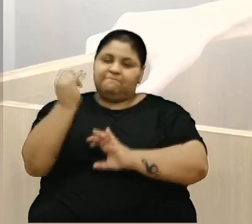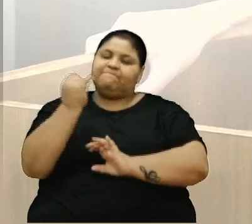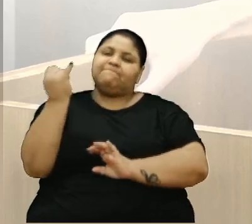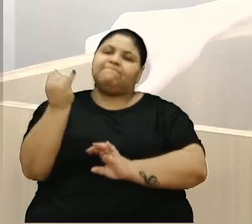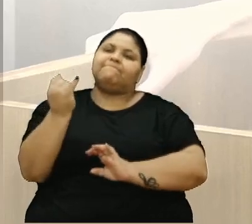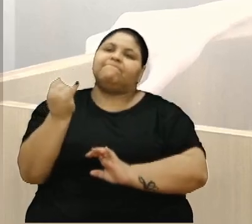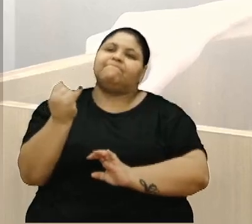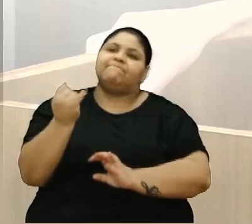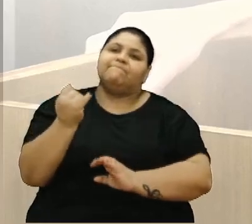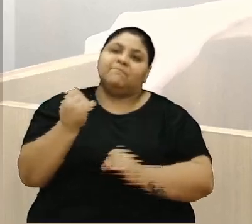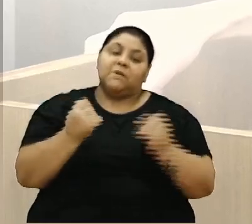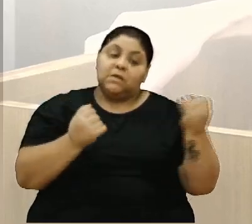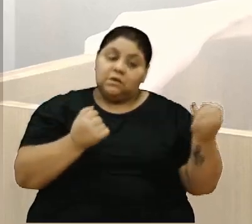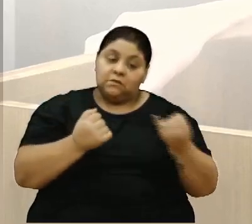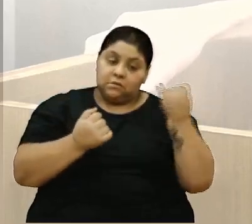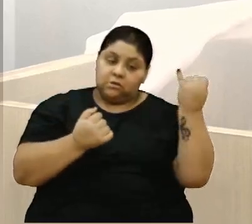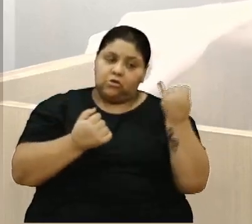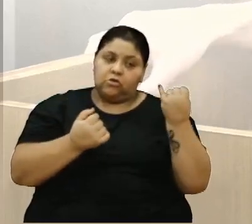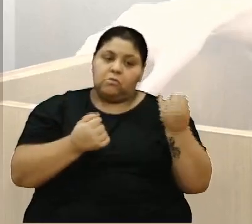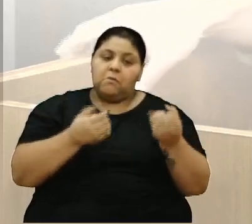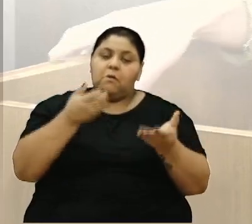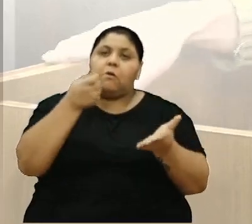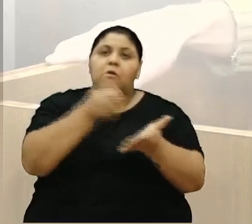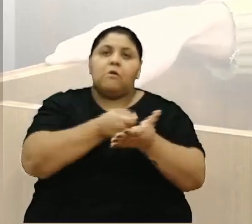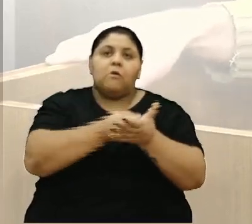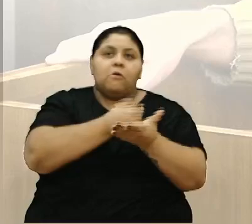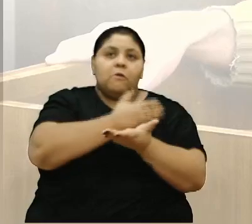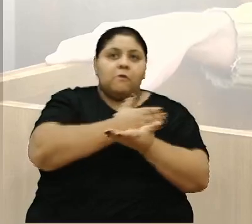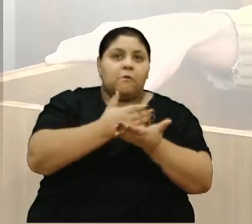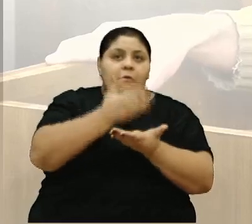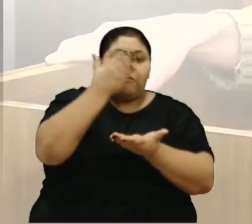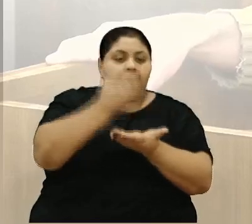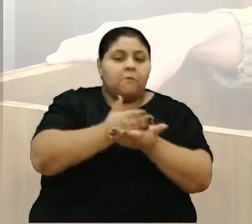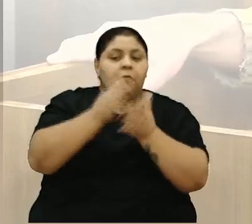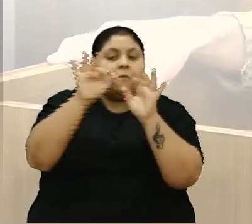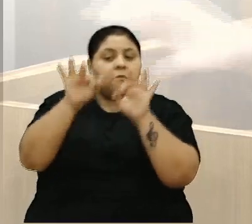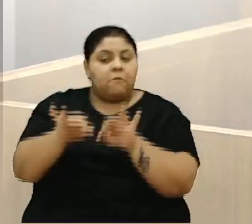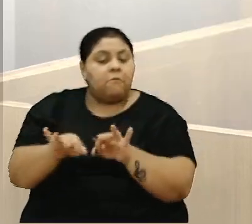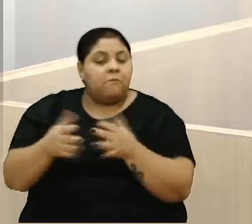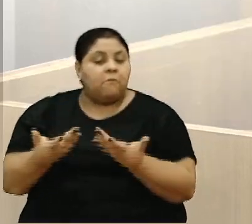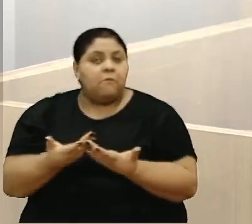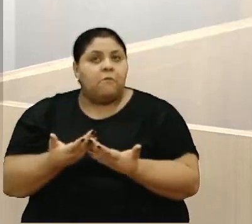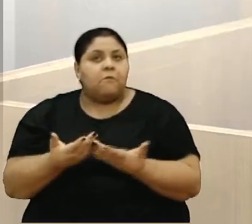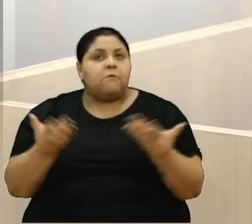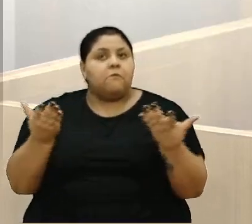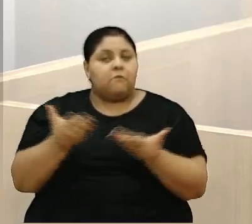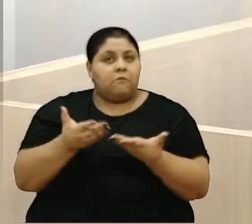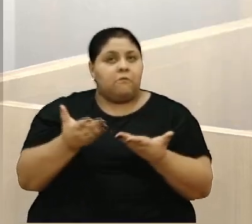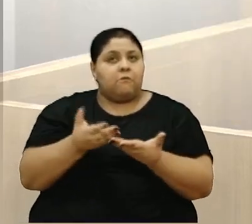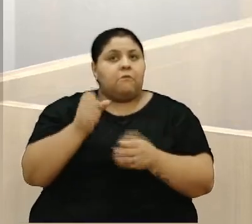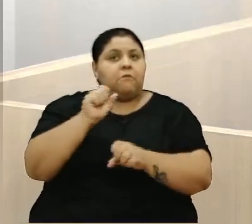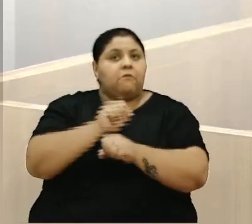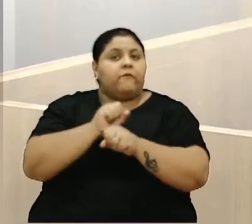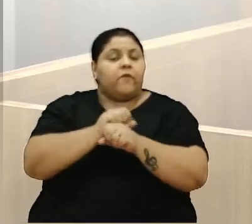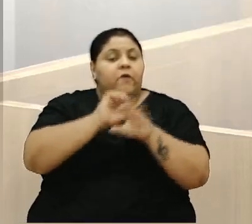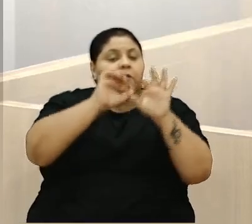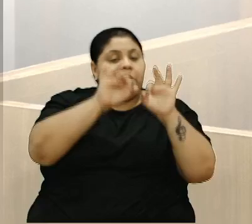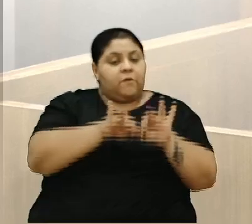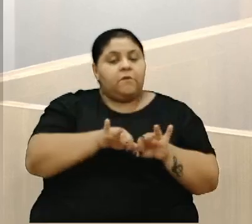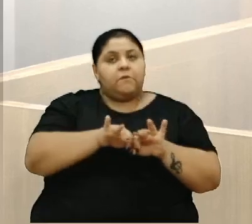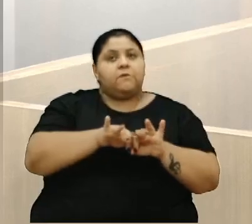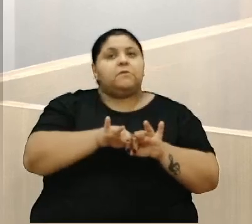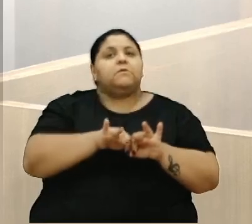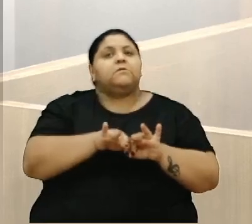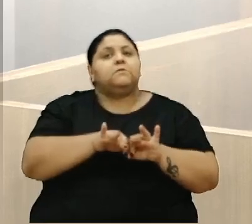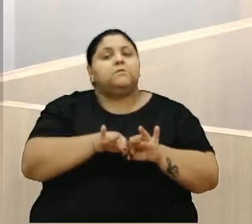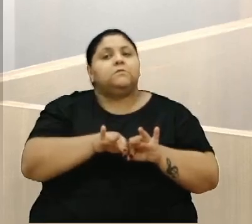que será feito, estarei cobrando, o início, o e-mail foi feito, e agora só espero a conclusão, que estarei